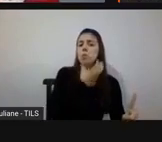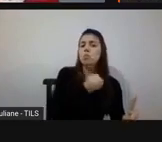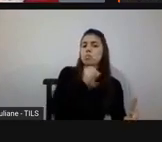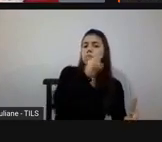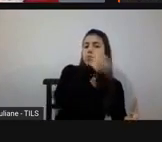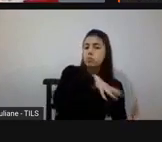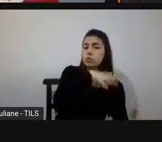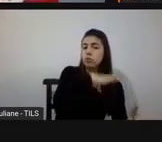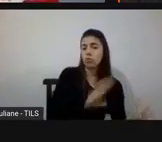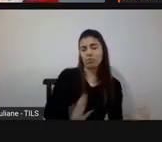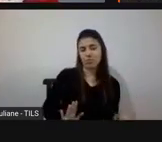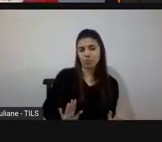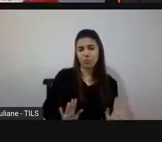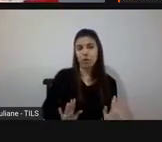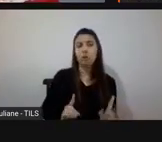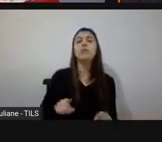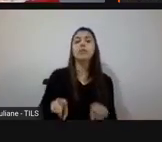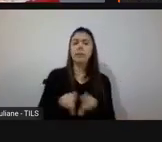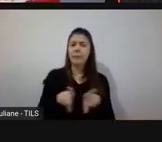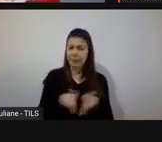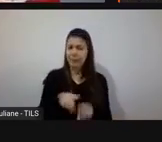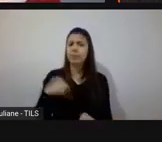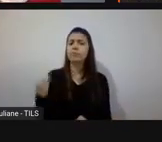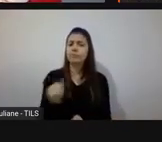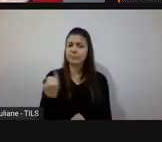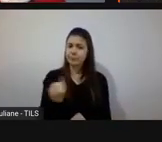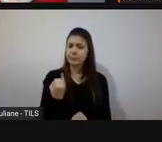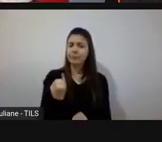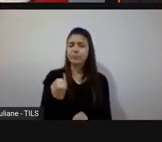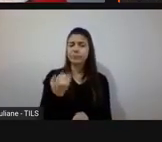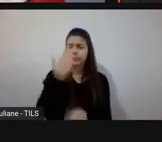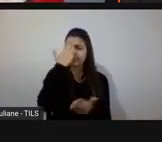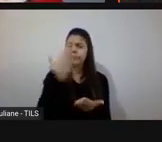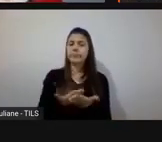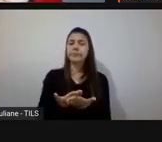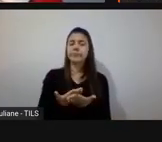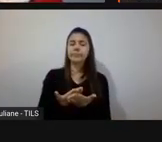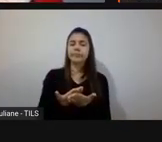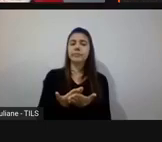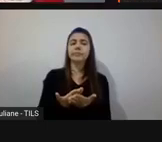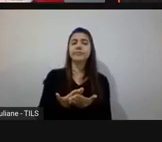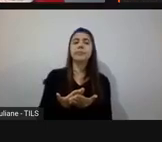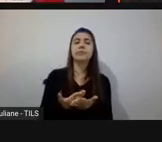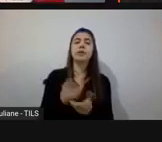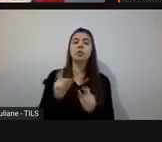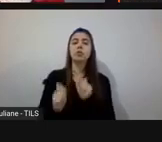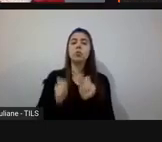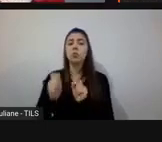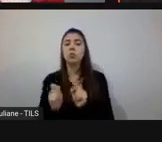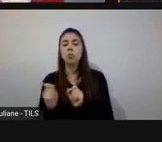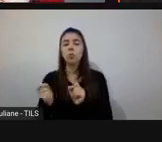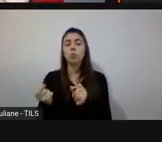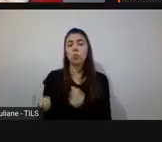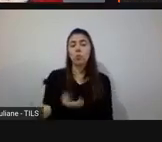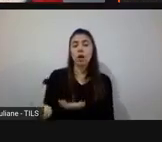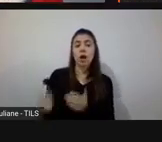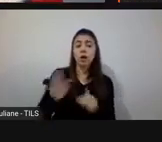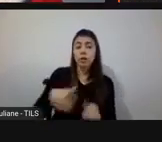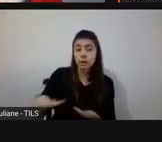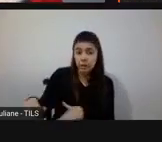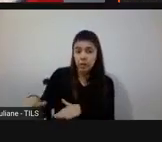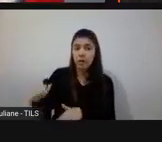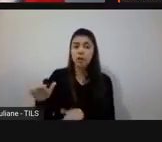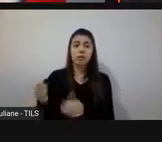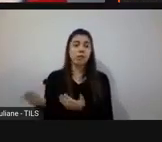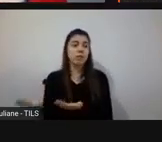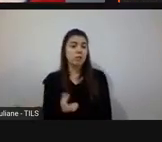vítima. Tem que confiar sempre no relato que a criança ou adolescente traz de qualquer tipo de violência, especialmente de